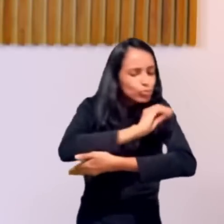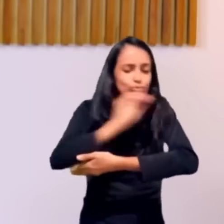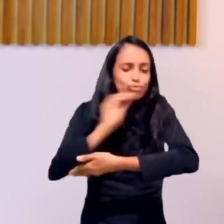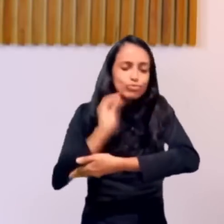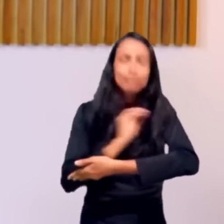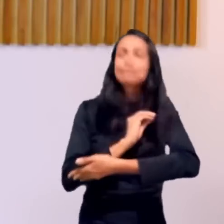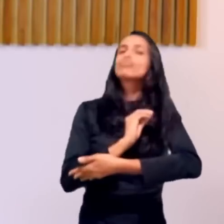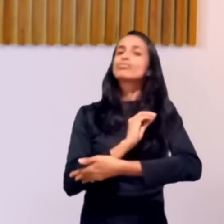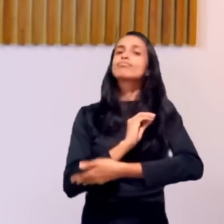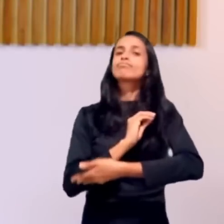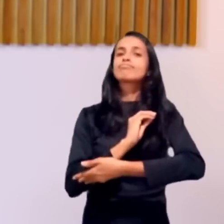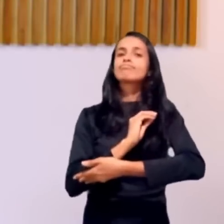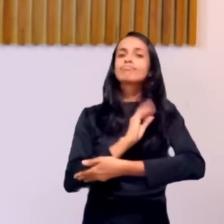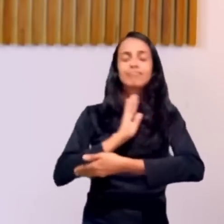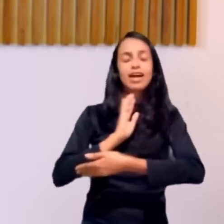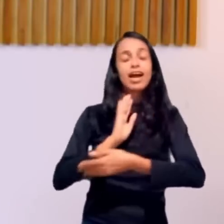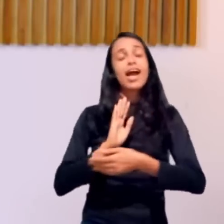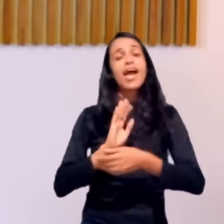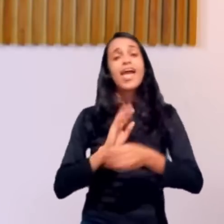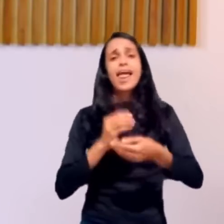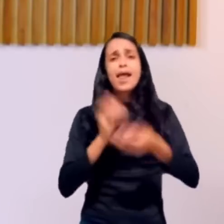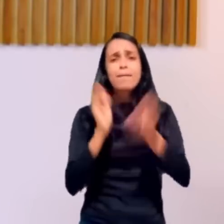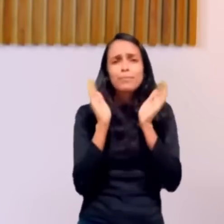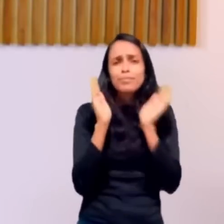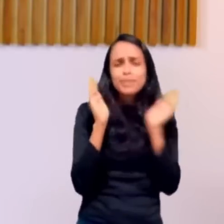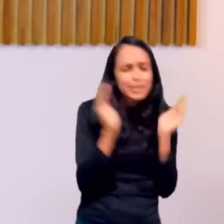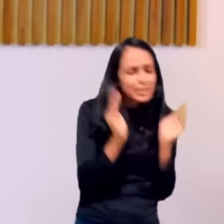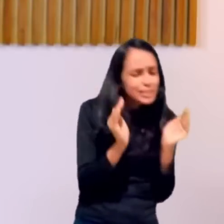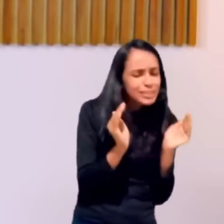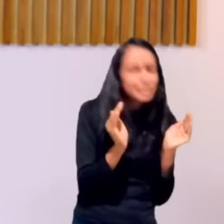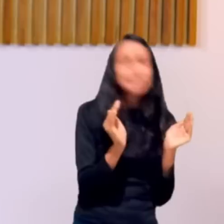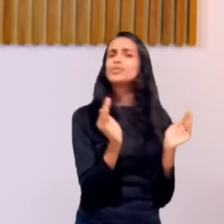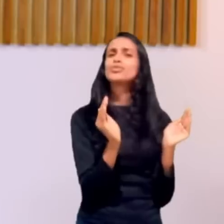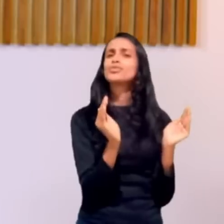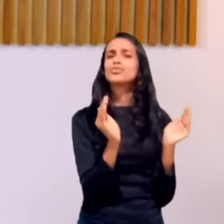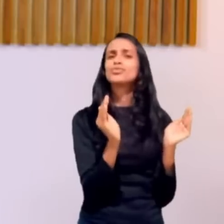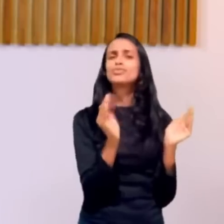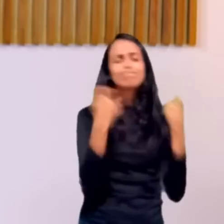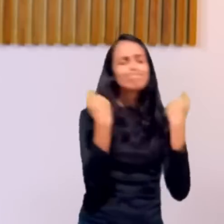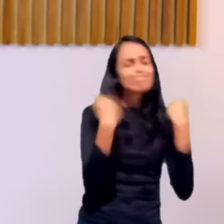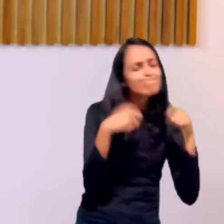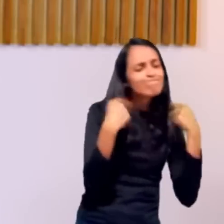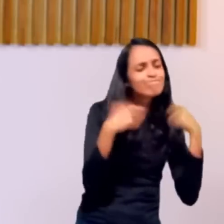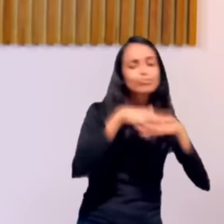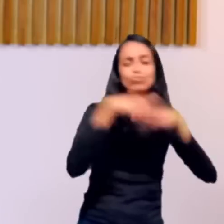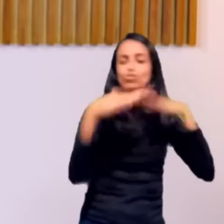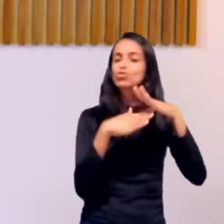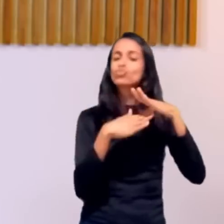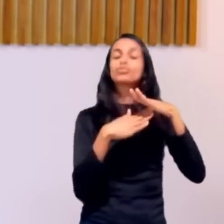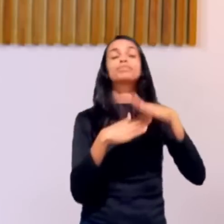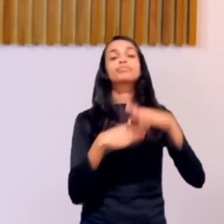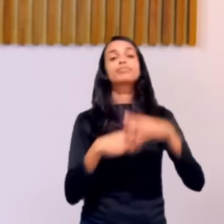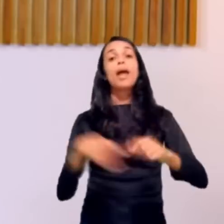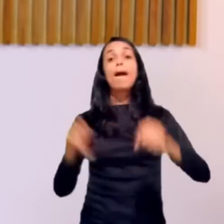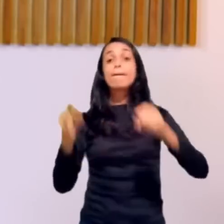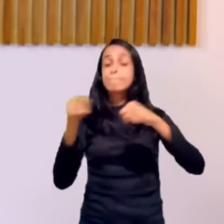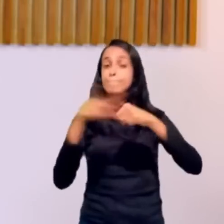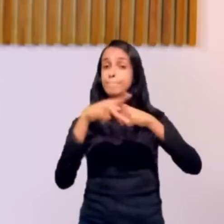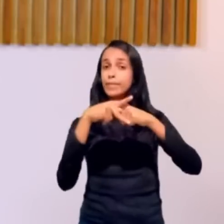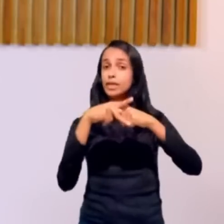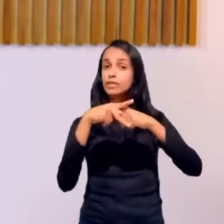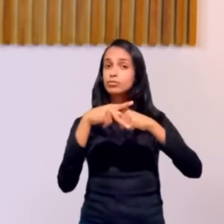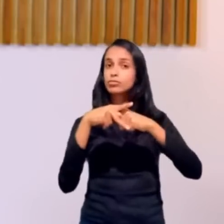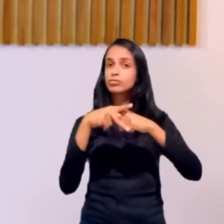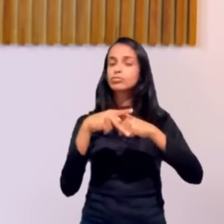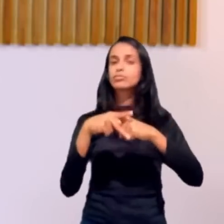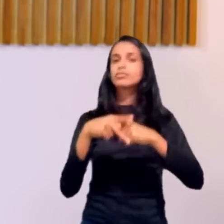Naquele pequenininho ser, dependente totalmente. Pedro tinha agora a missão de cuidar dos